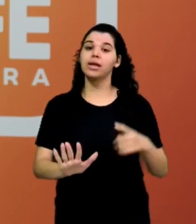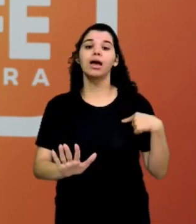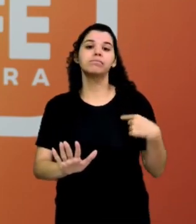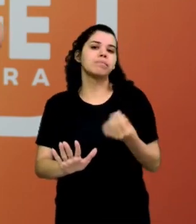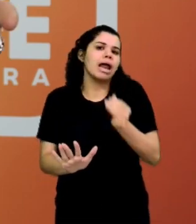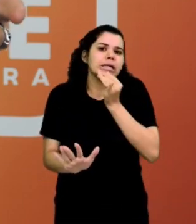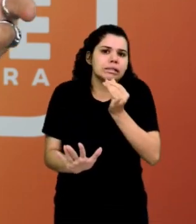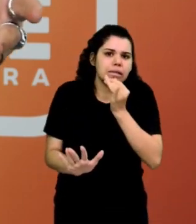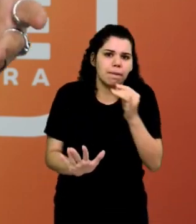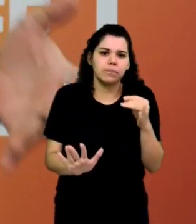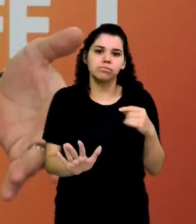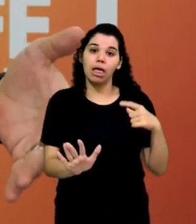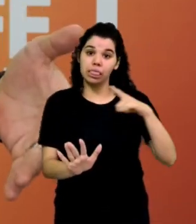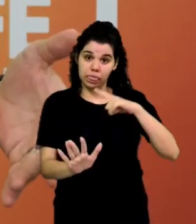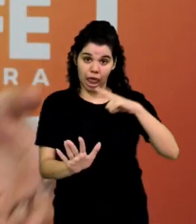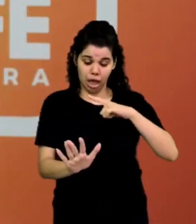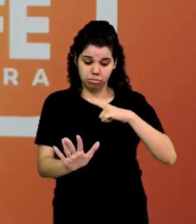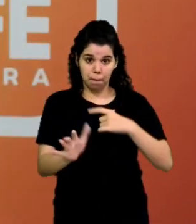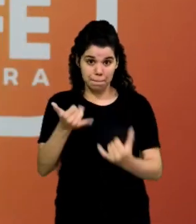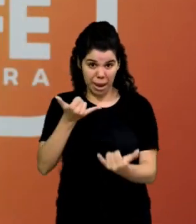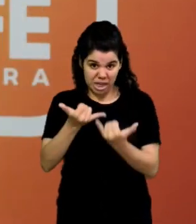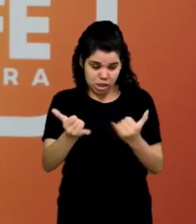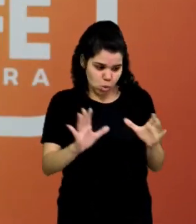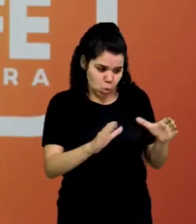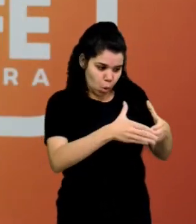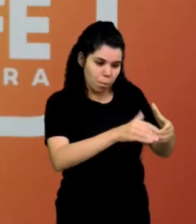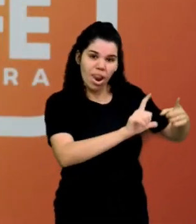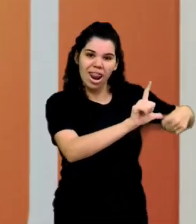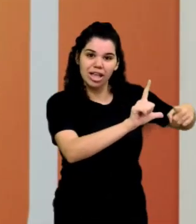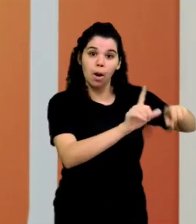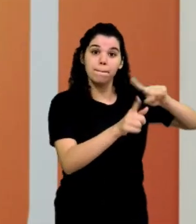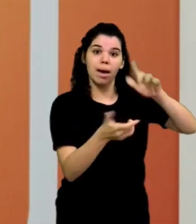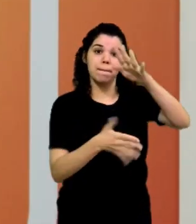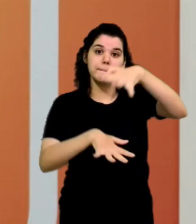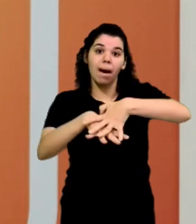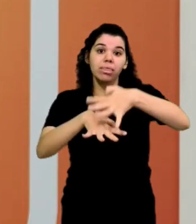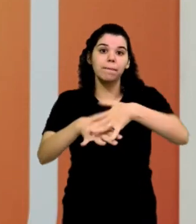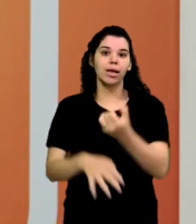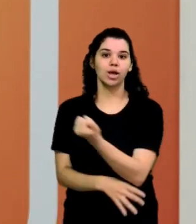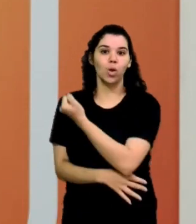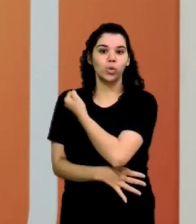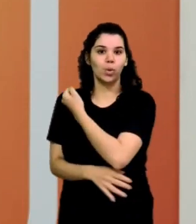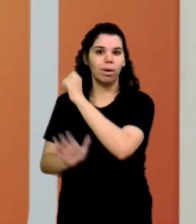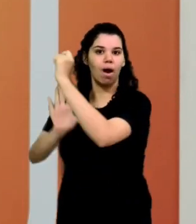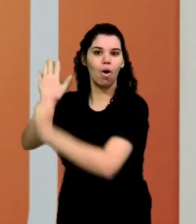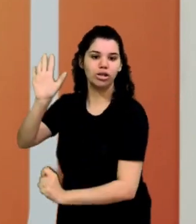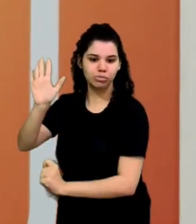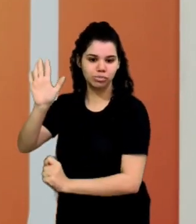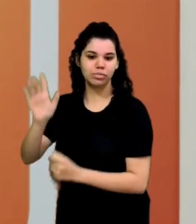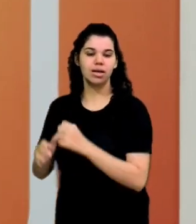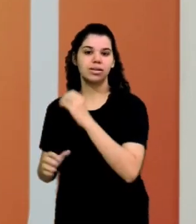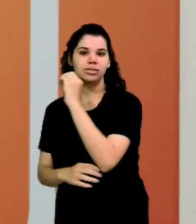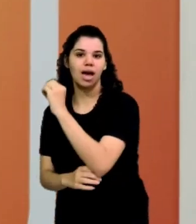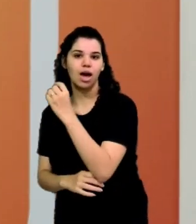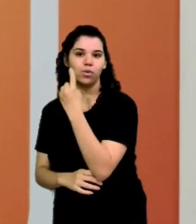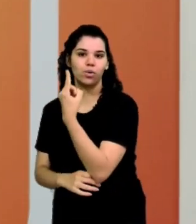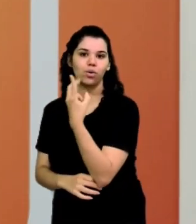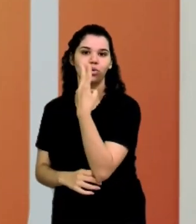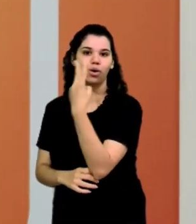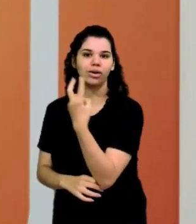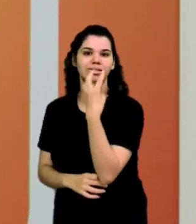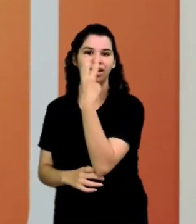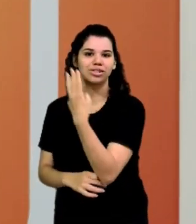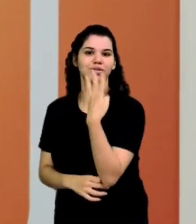por exemplo, o nosso alfabeto na matemática fossem os algarismos, que são 0, 1, 2,